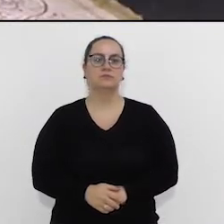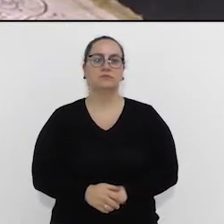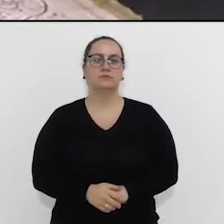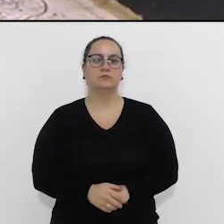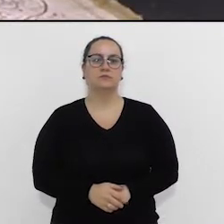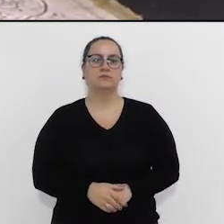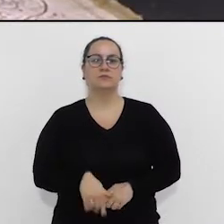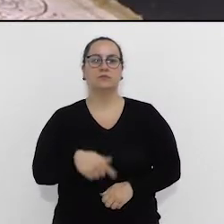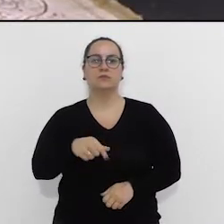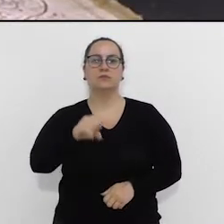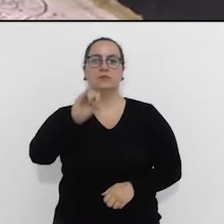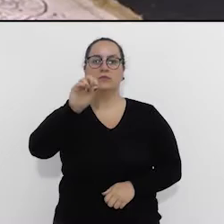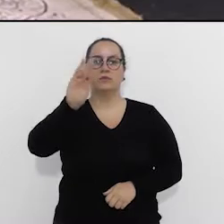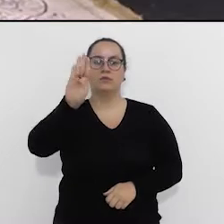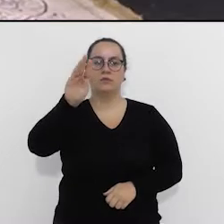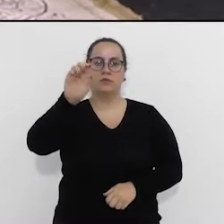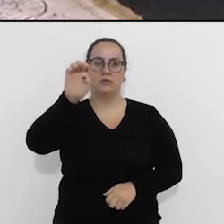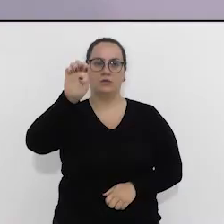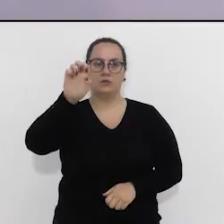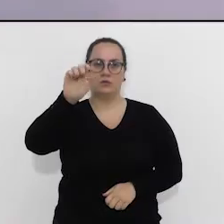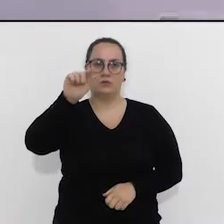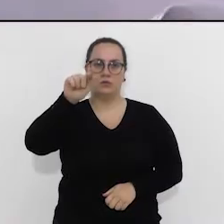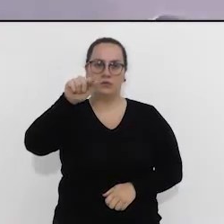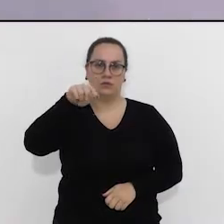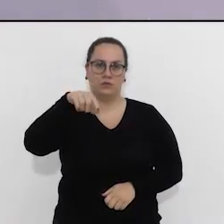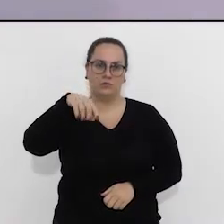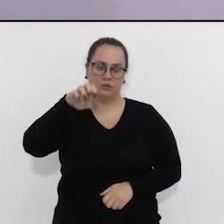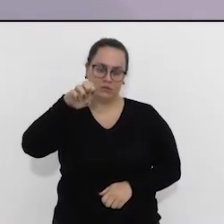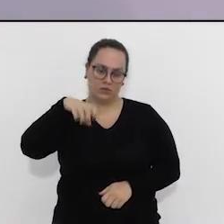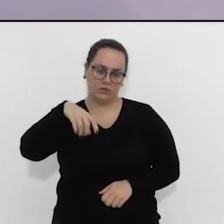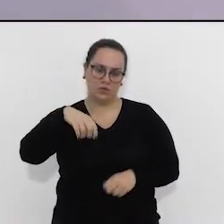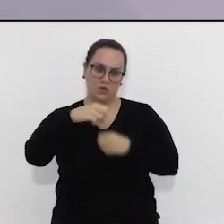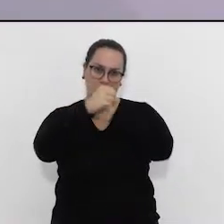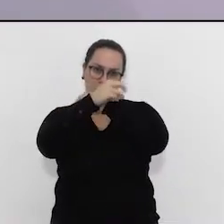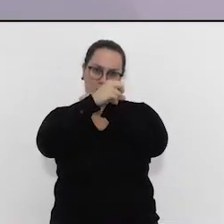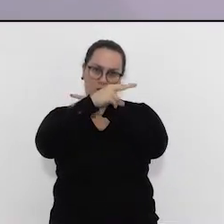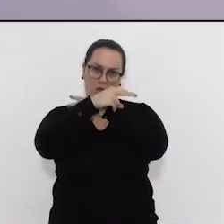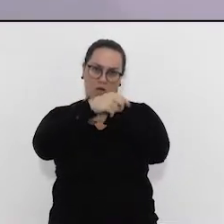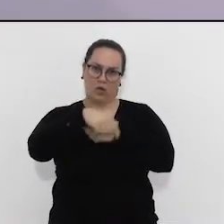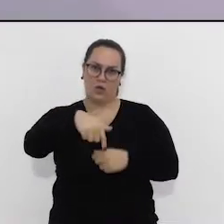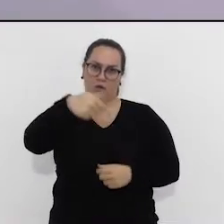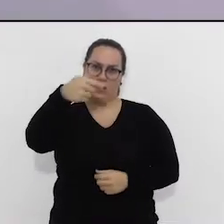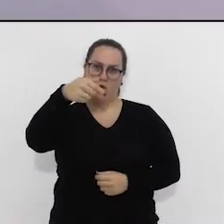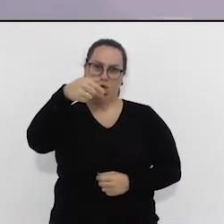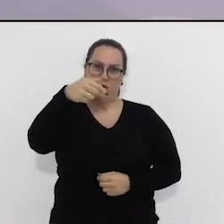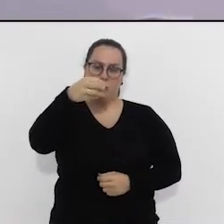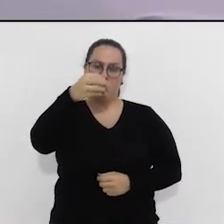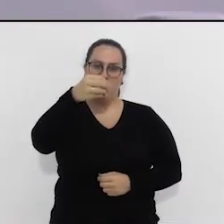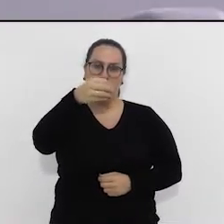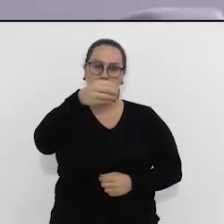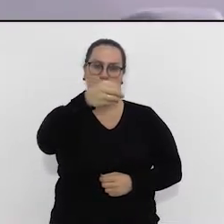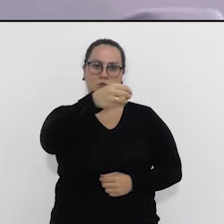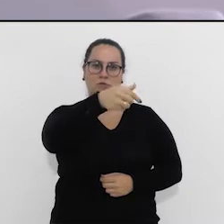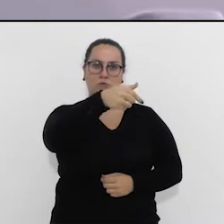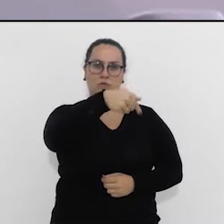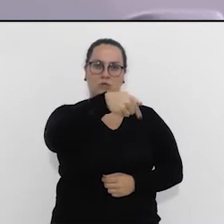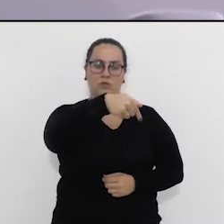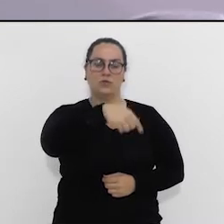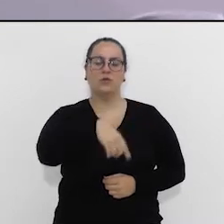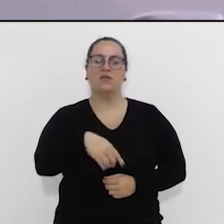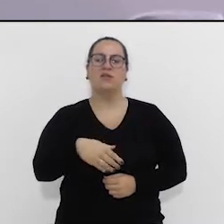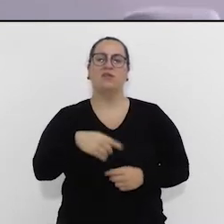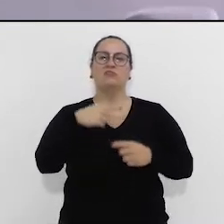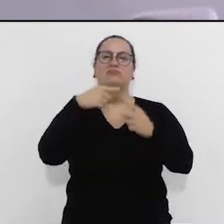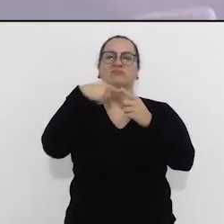segundo o site do IBGE que eu pesquisei Avaré de 2017 para cá tá tendo